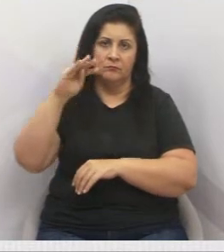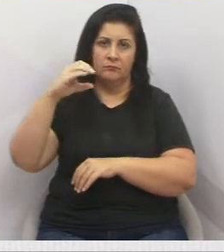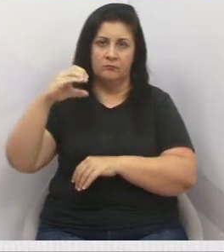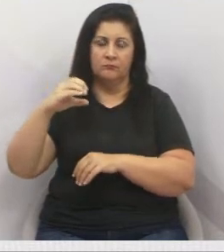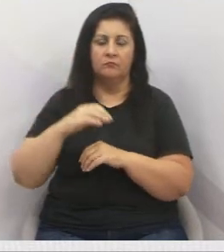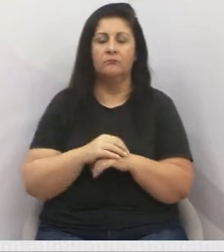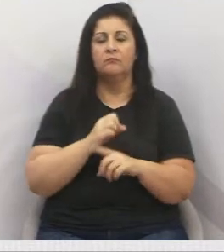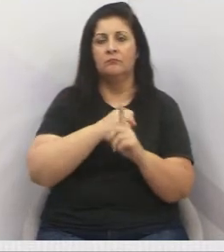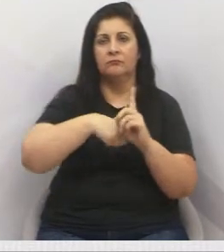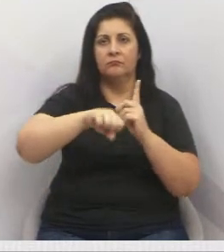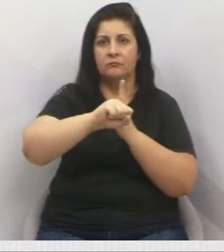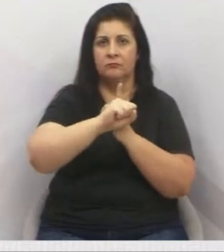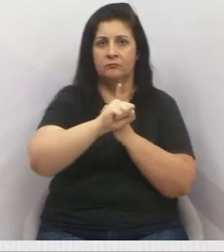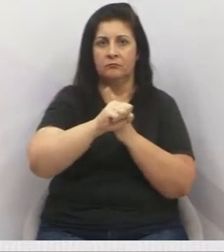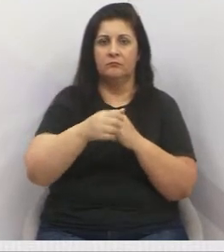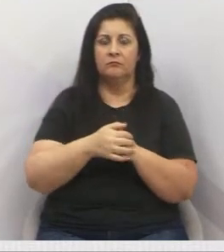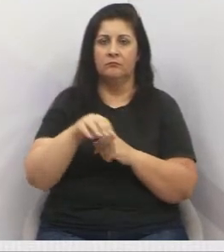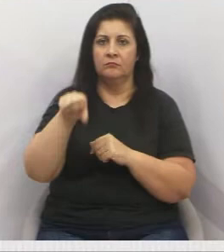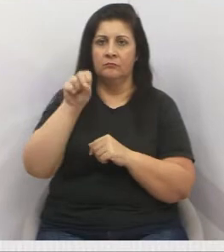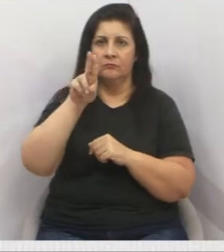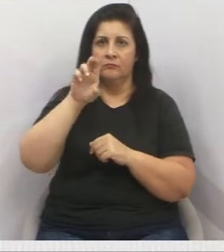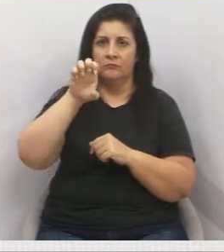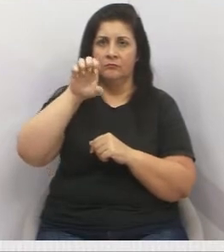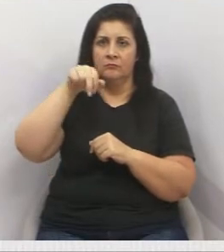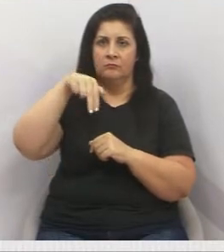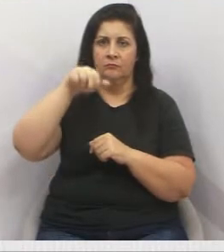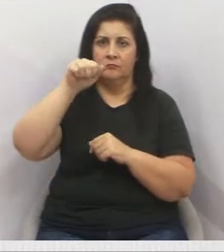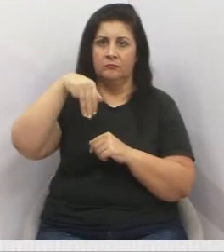Organização da Sociedade Civil, Suinam.